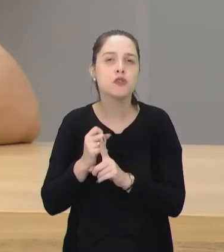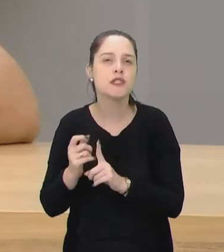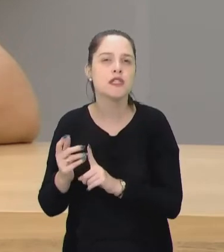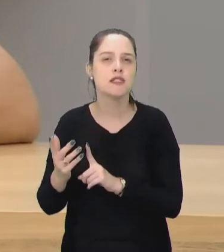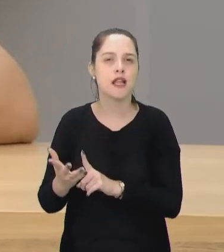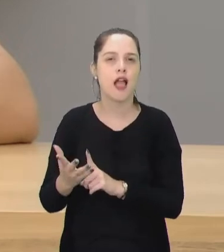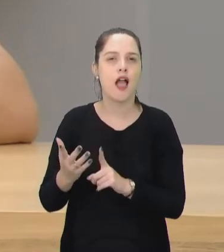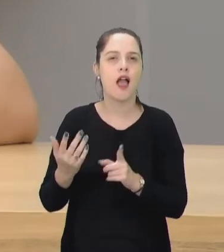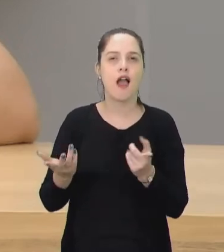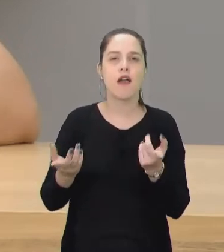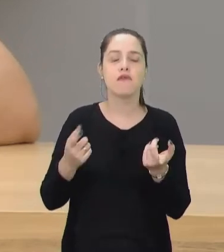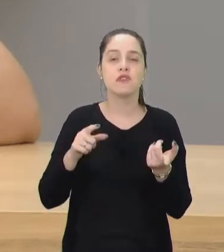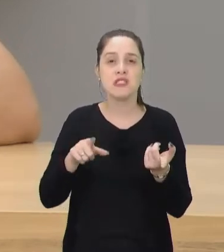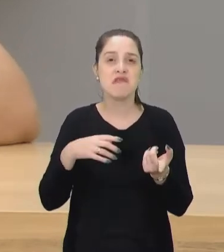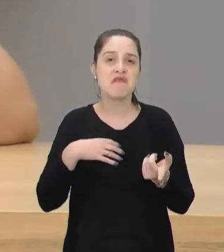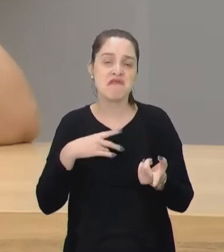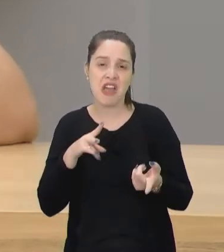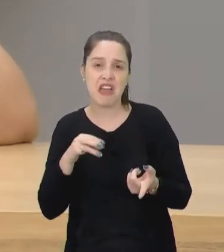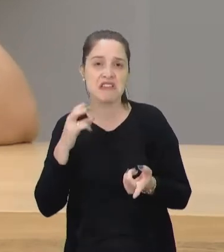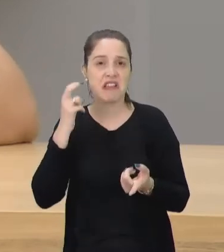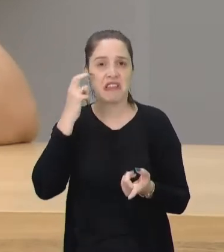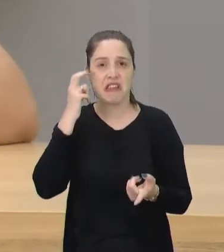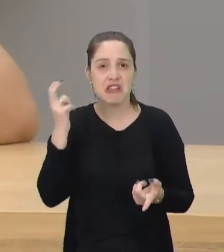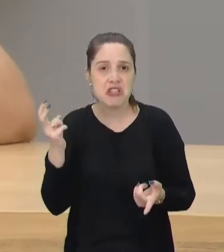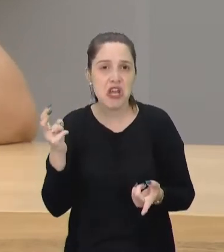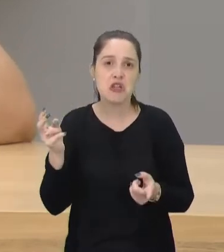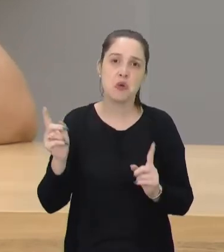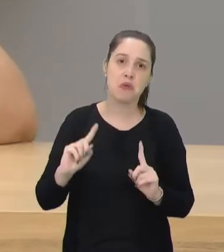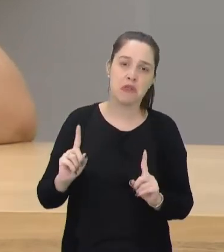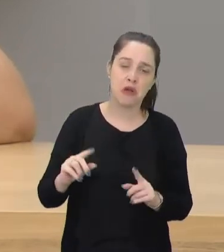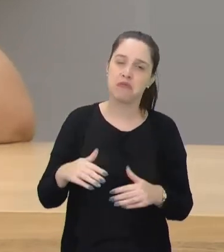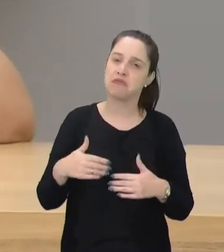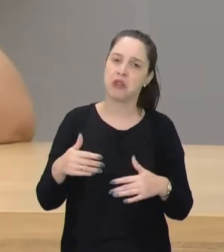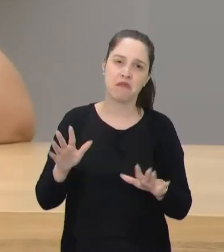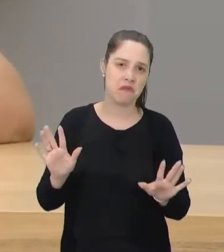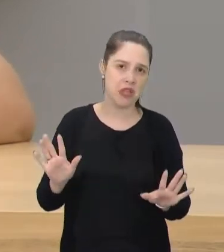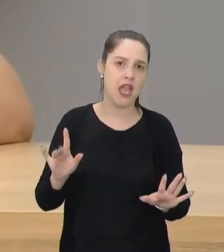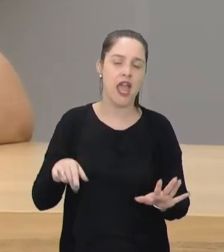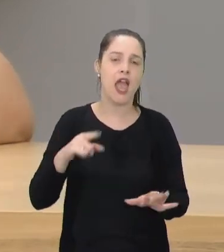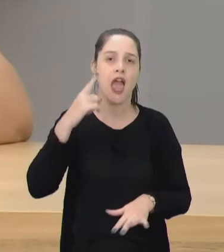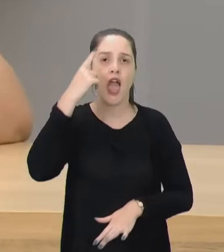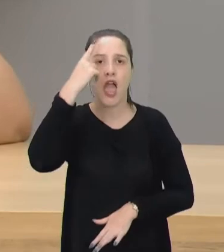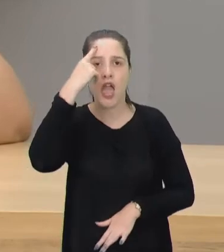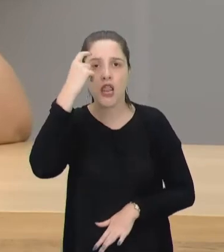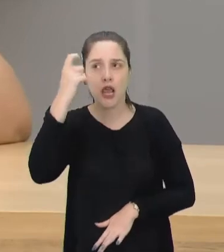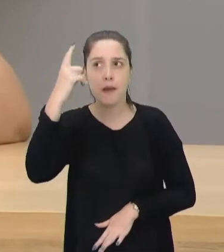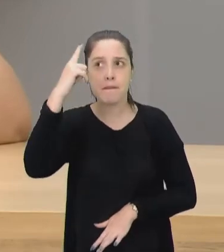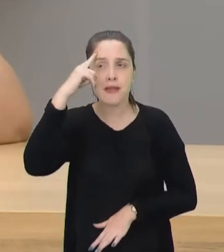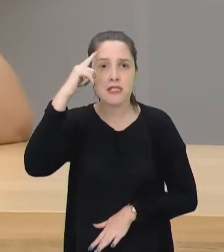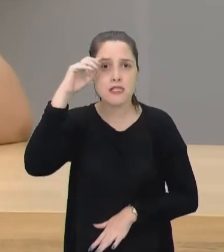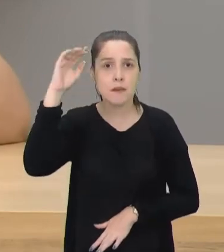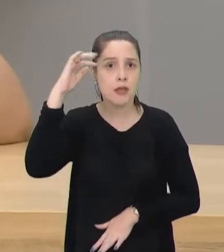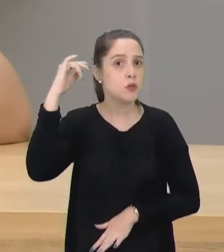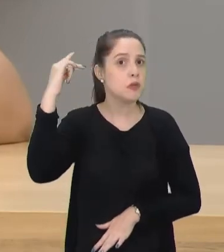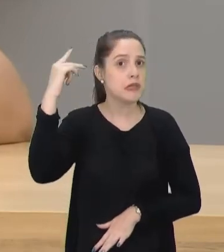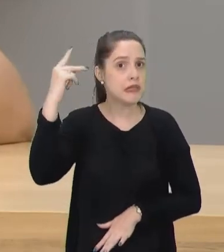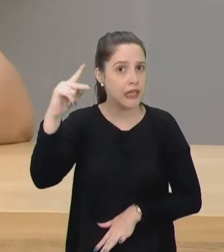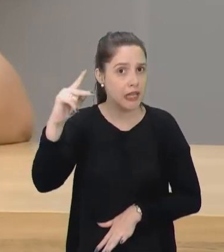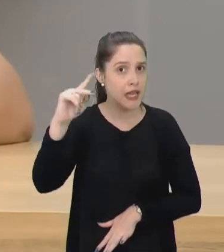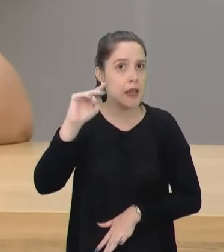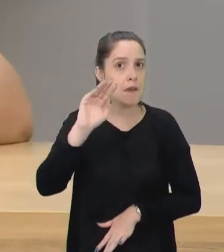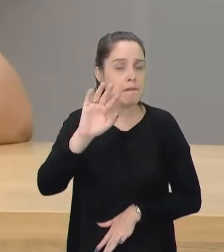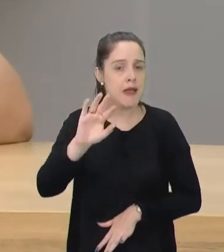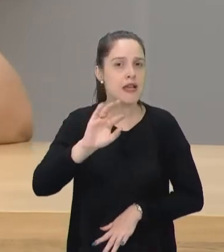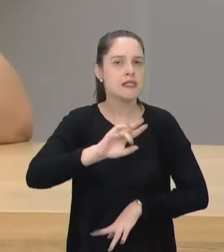se você vai ser inteligente, se você não vai ser, enfim. Essa é uma ideia e é o pensamento dele, tá? Ele fez